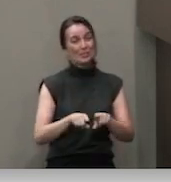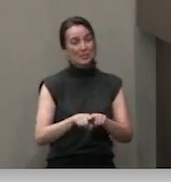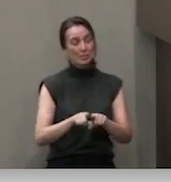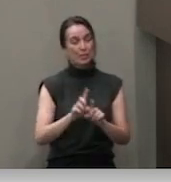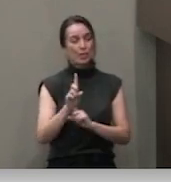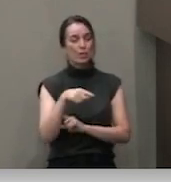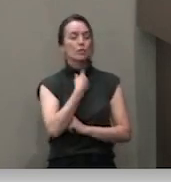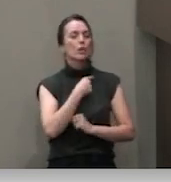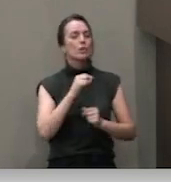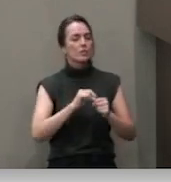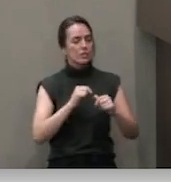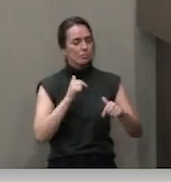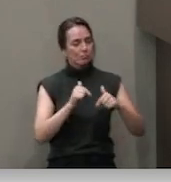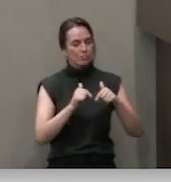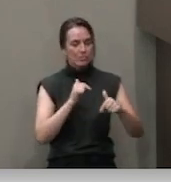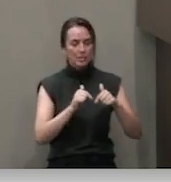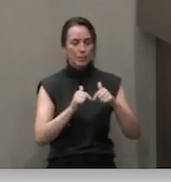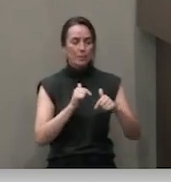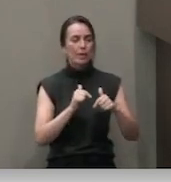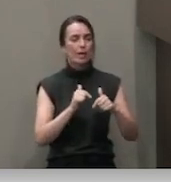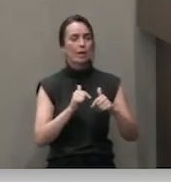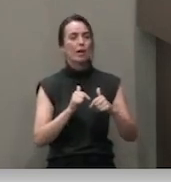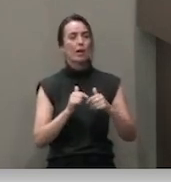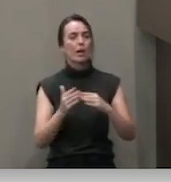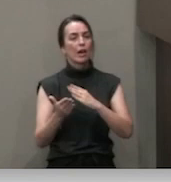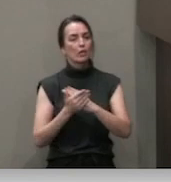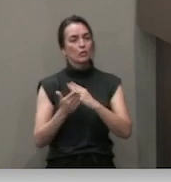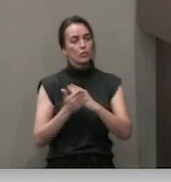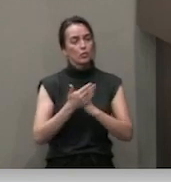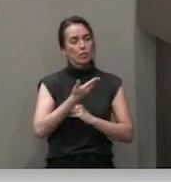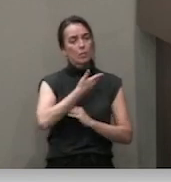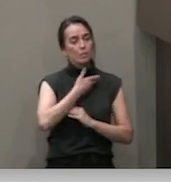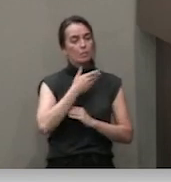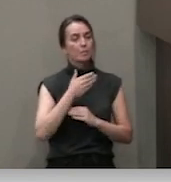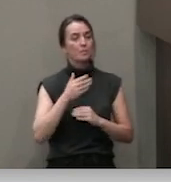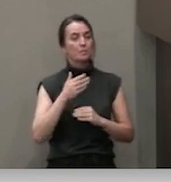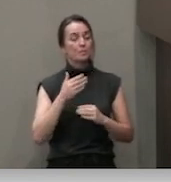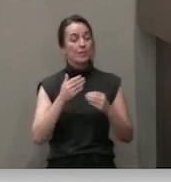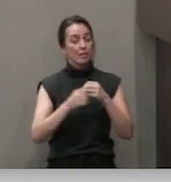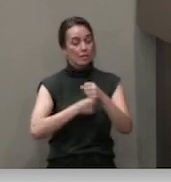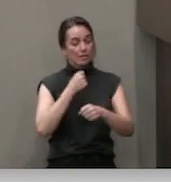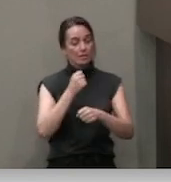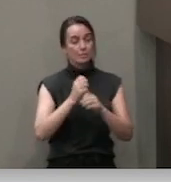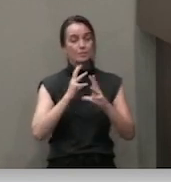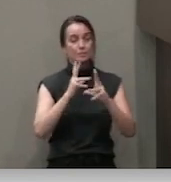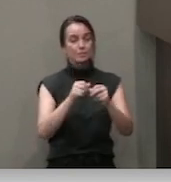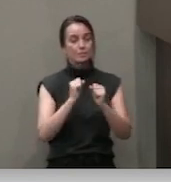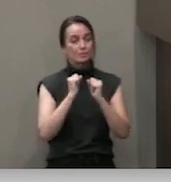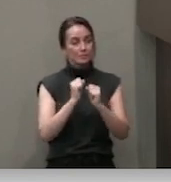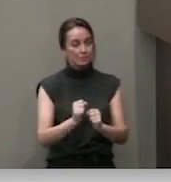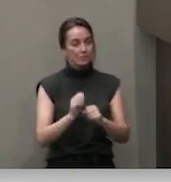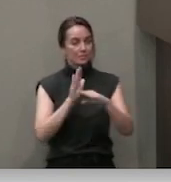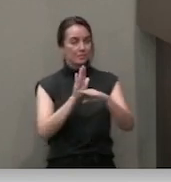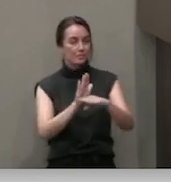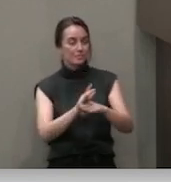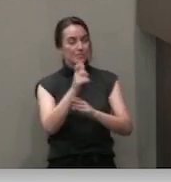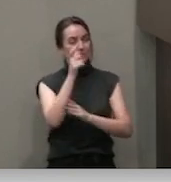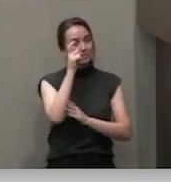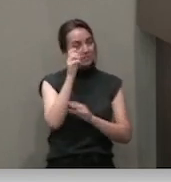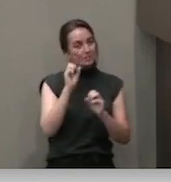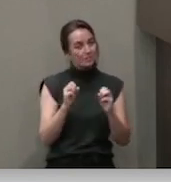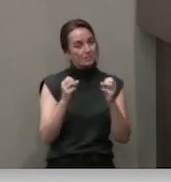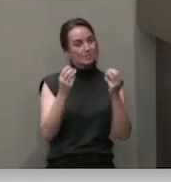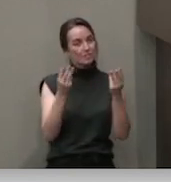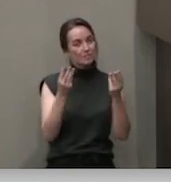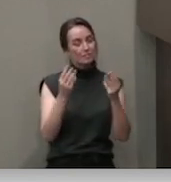com ajuda dos amigos e que esse ano todos vão poder ajudar assistindo o show